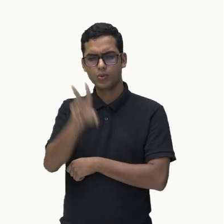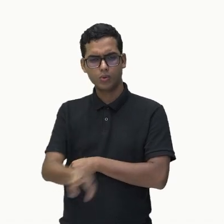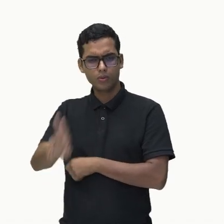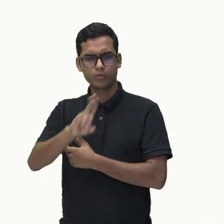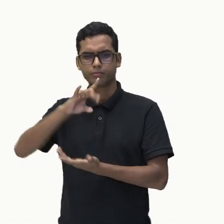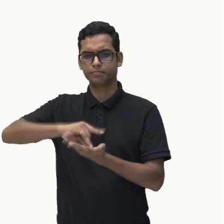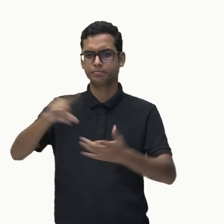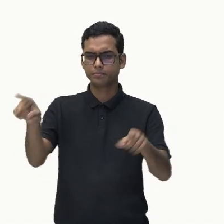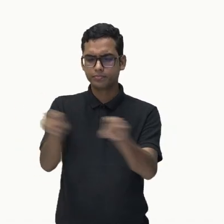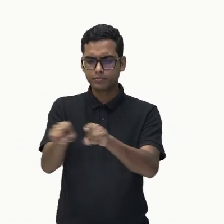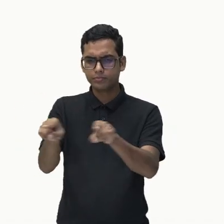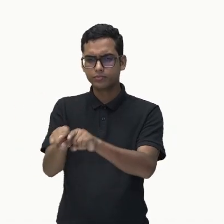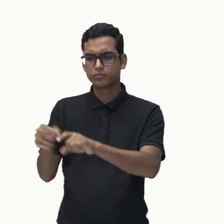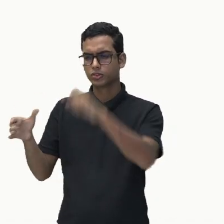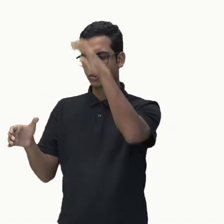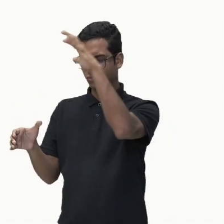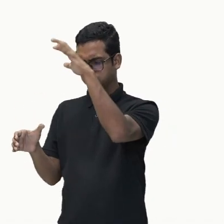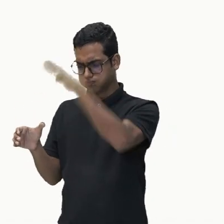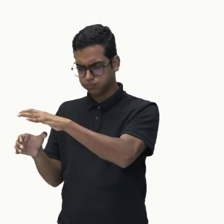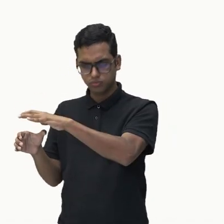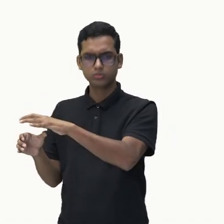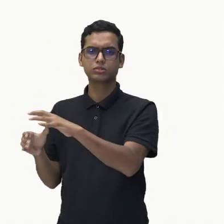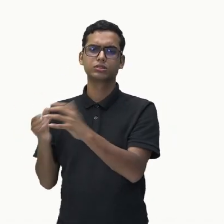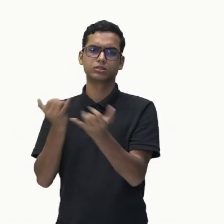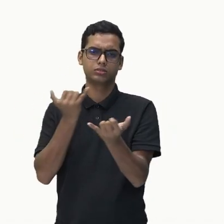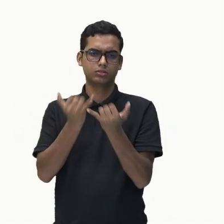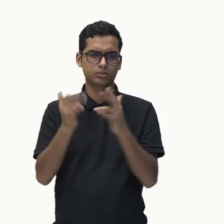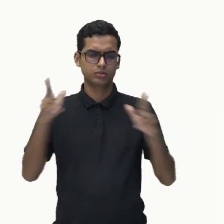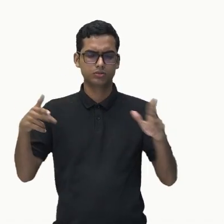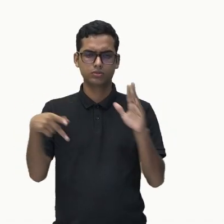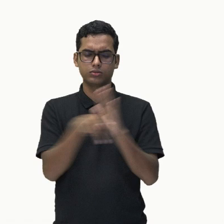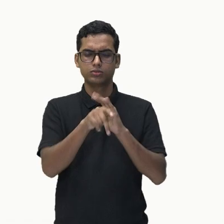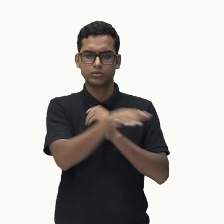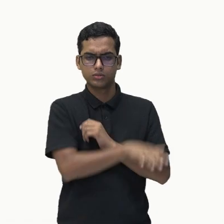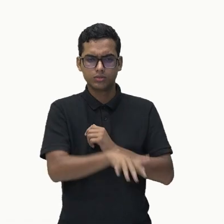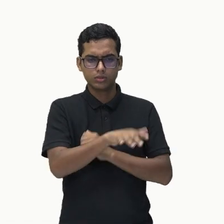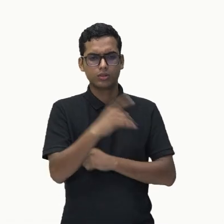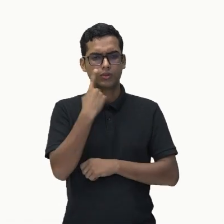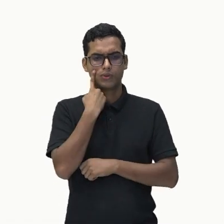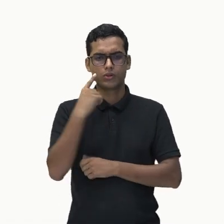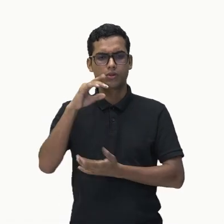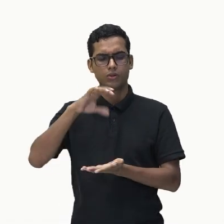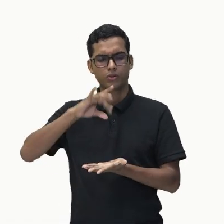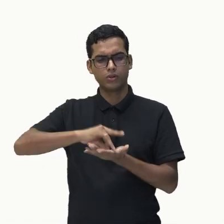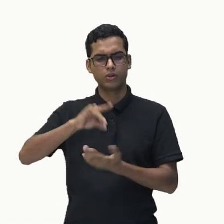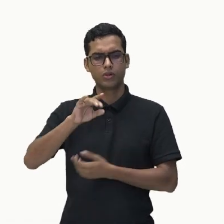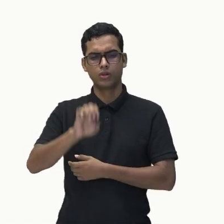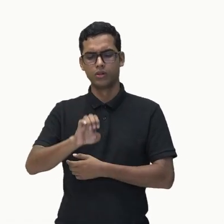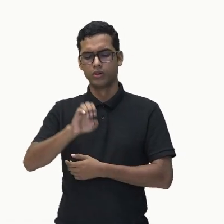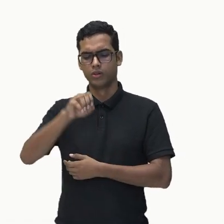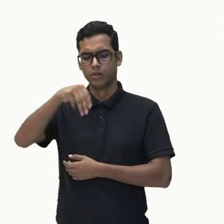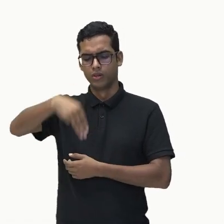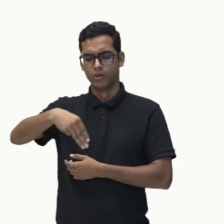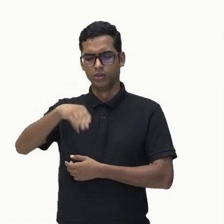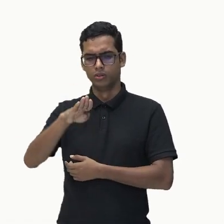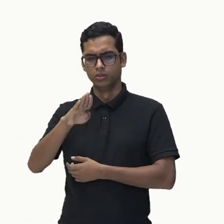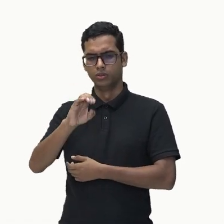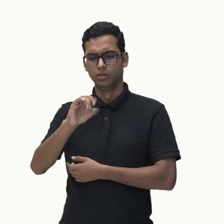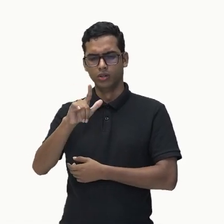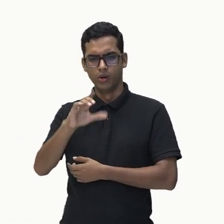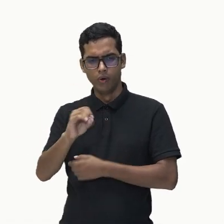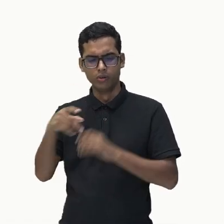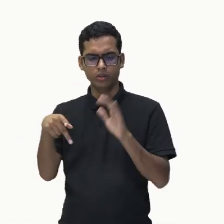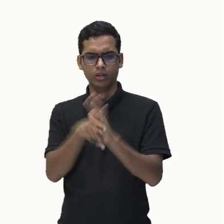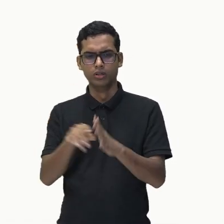aplicadas são diretamente proporcionais às áreas dos êmbolos. É isso que diz essa expressão. Essa expressão F1 sobre